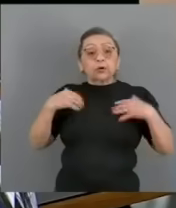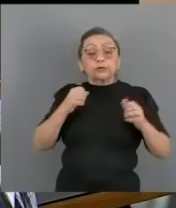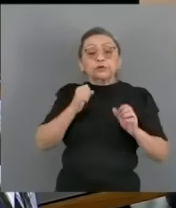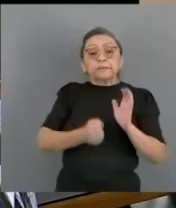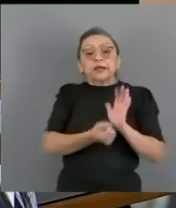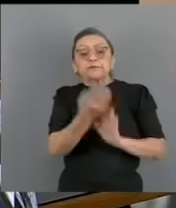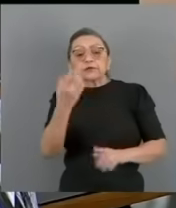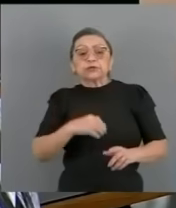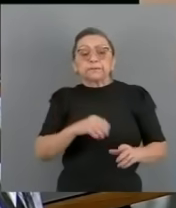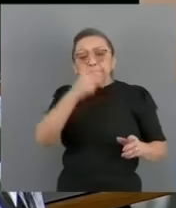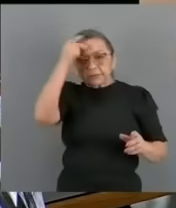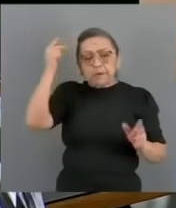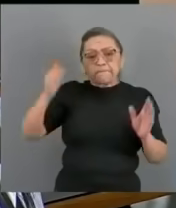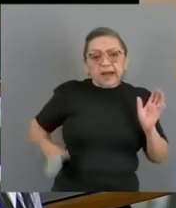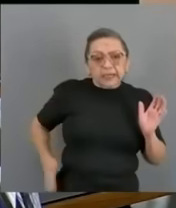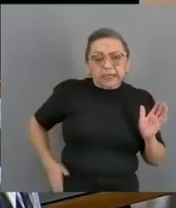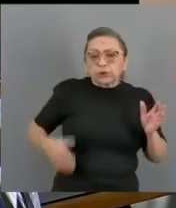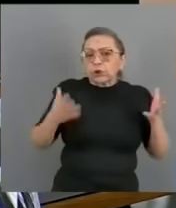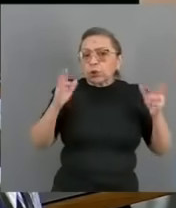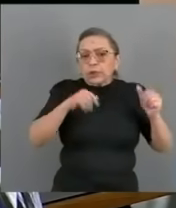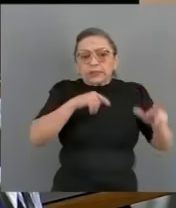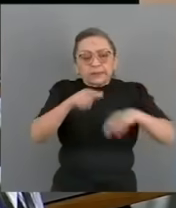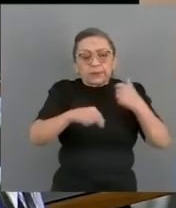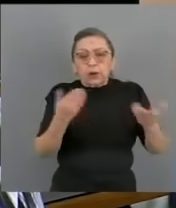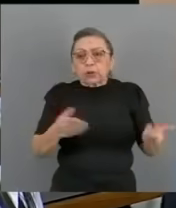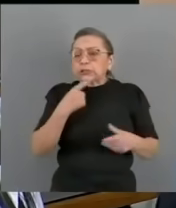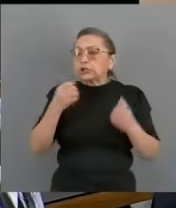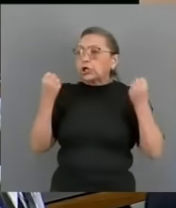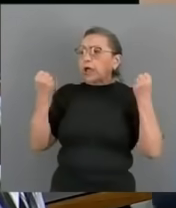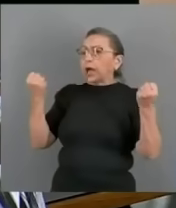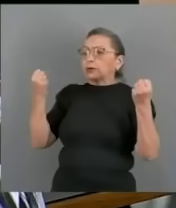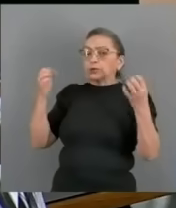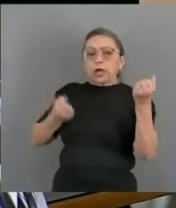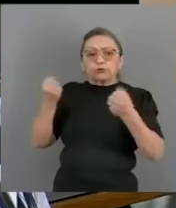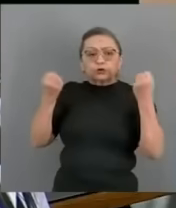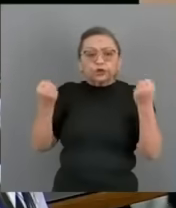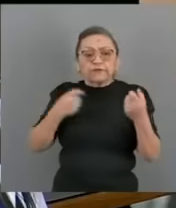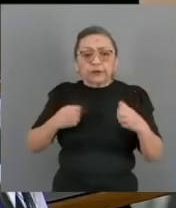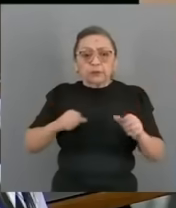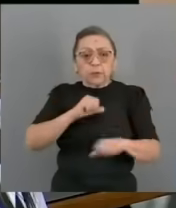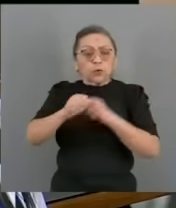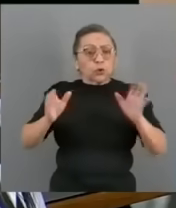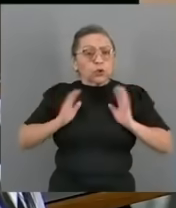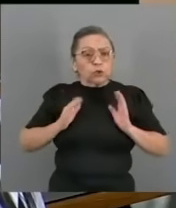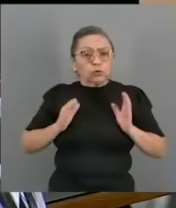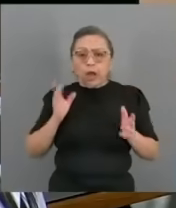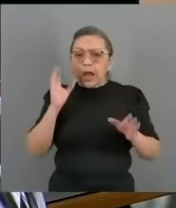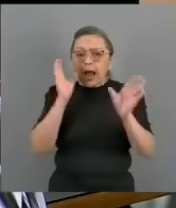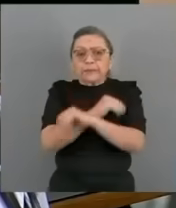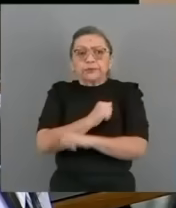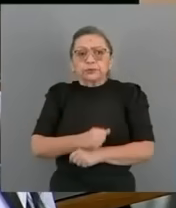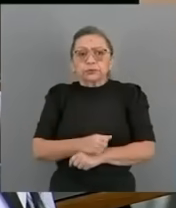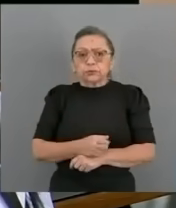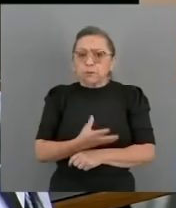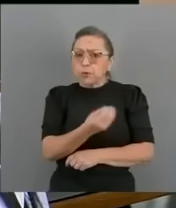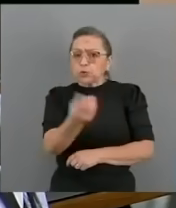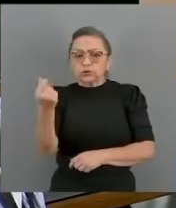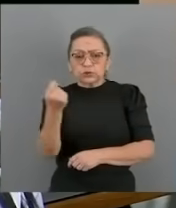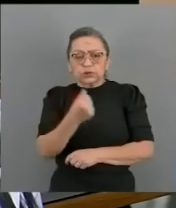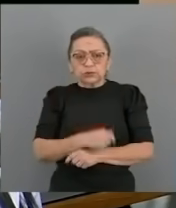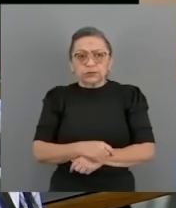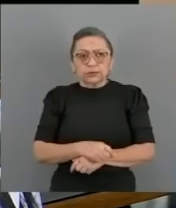picaretas, que nunca trabalharam e agora estão aí de Ferrari, Lamborghini, Rolex, ficaram milionários do dia para a noite, centenas de milhões de